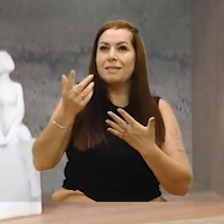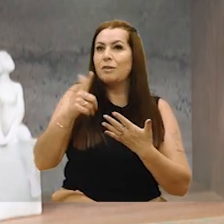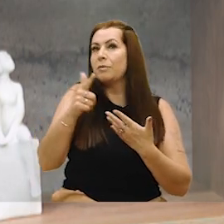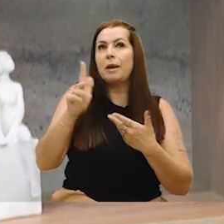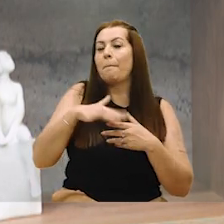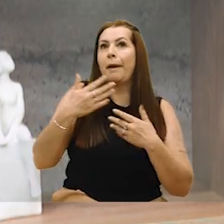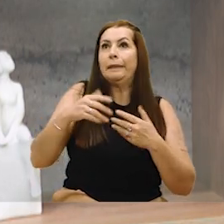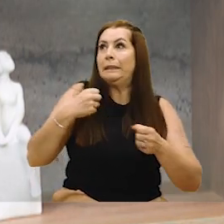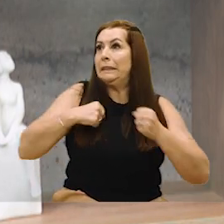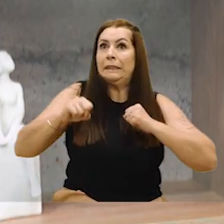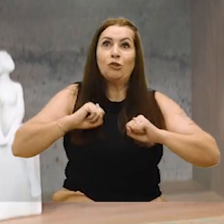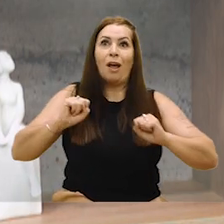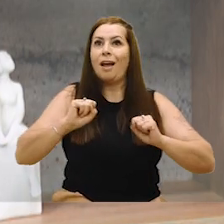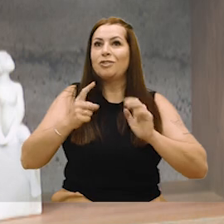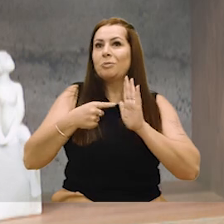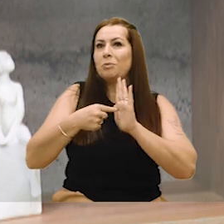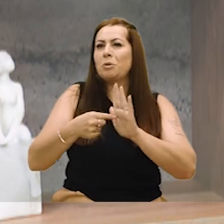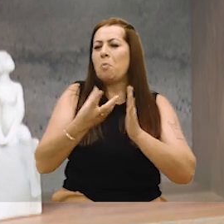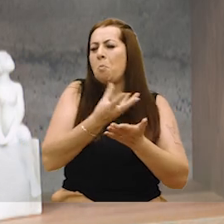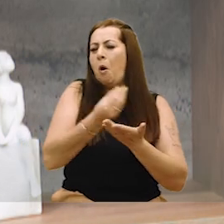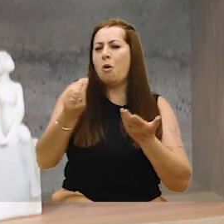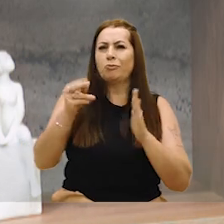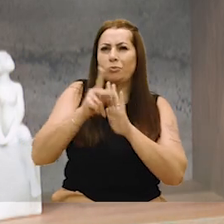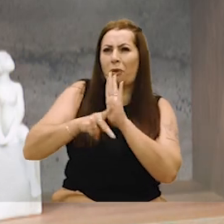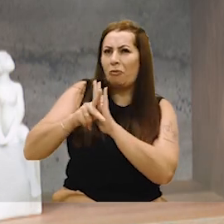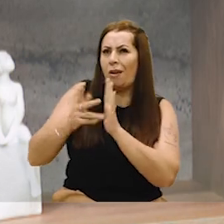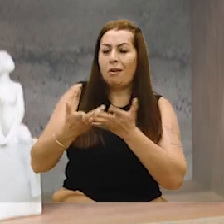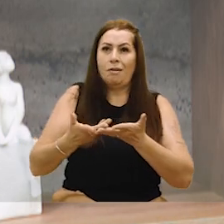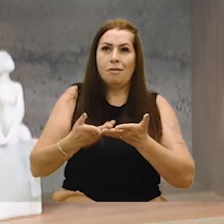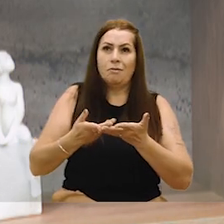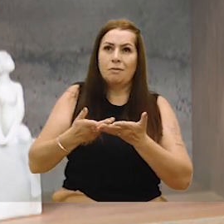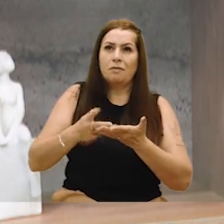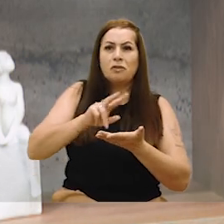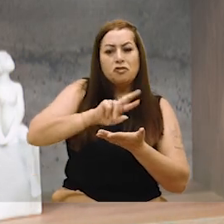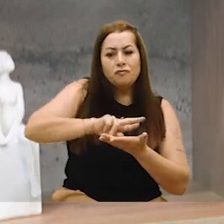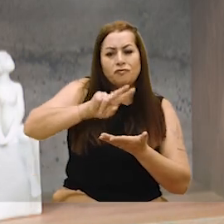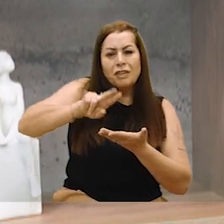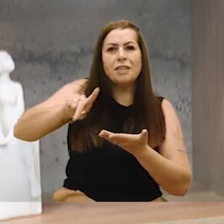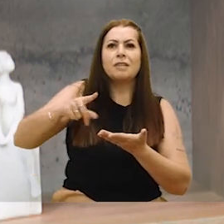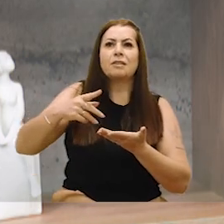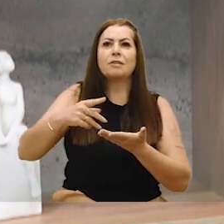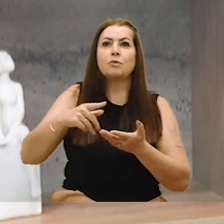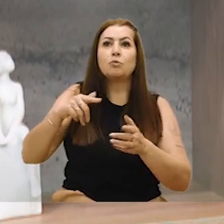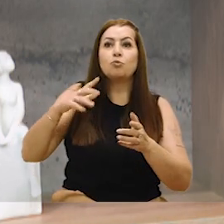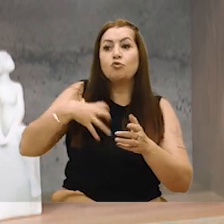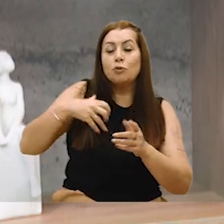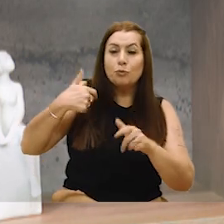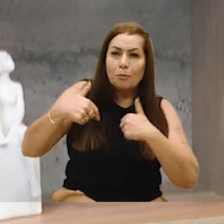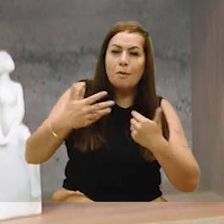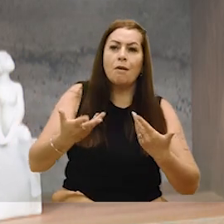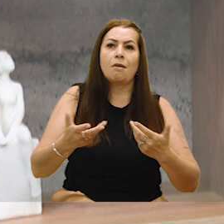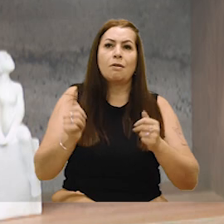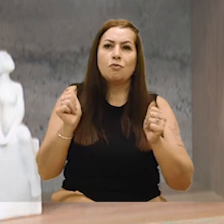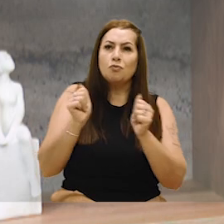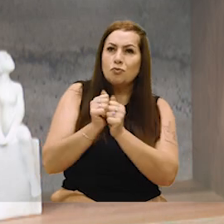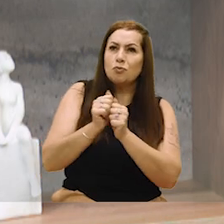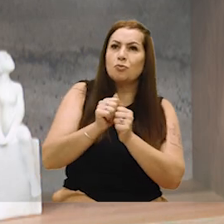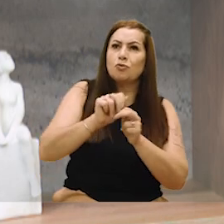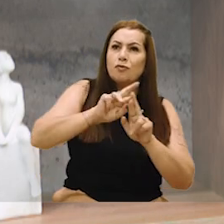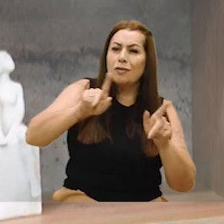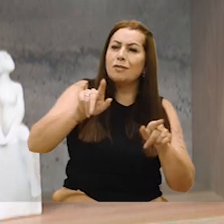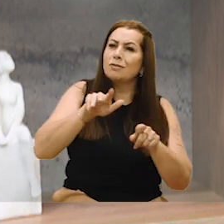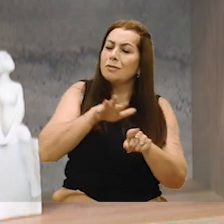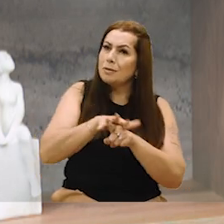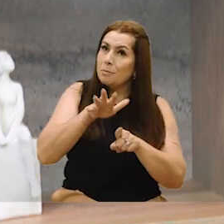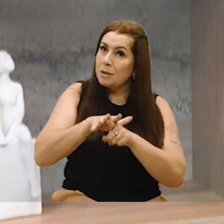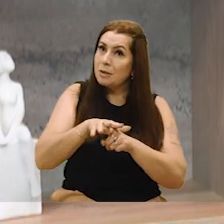tem mais aquela ansiedade de apresentar um monte de projetos, vai diversificando a sua forma de atuação, juntar diversas